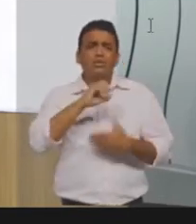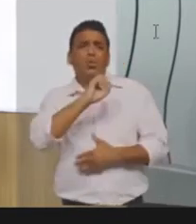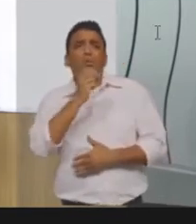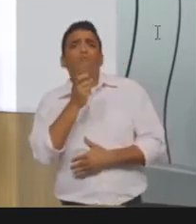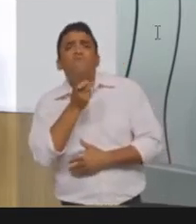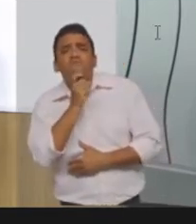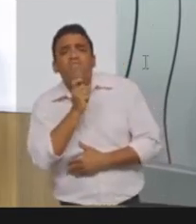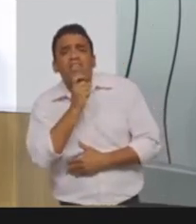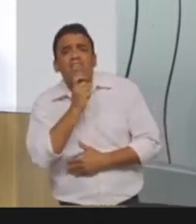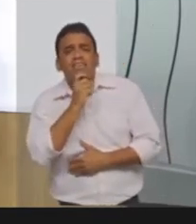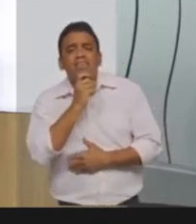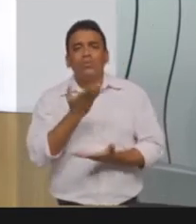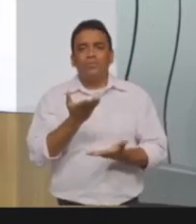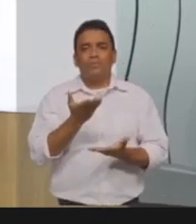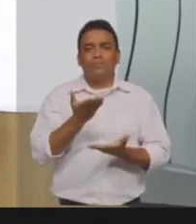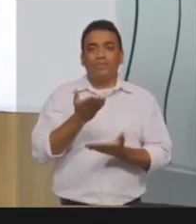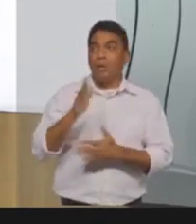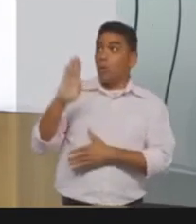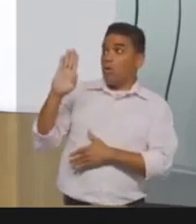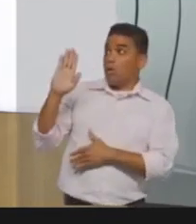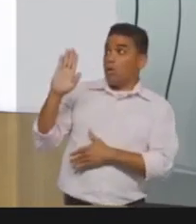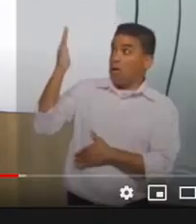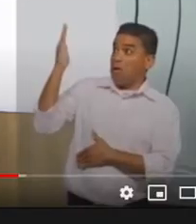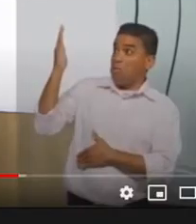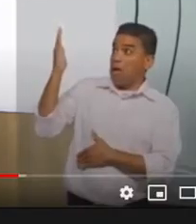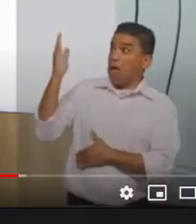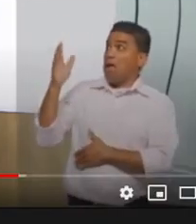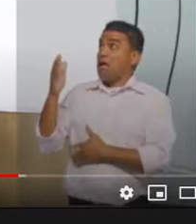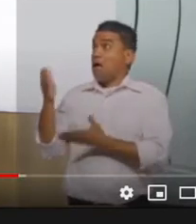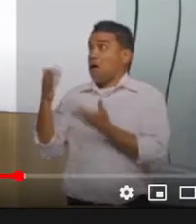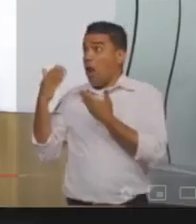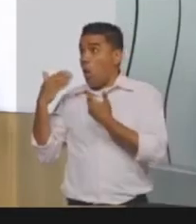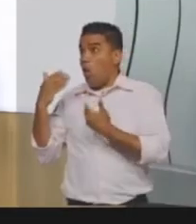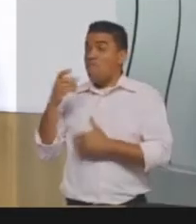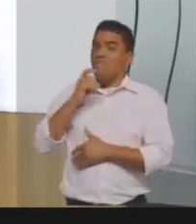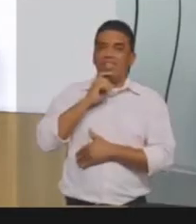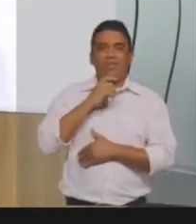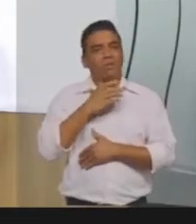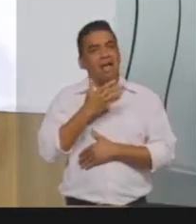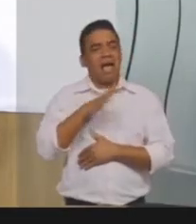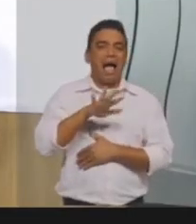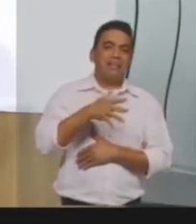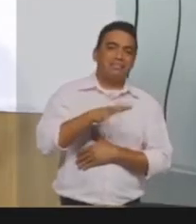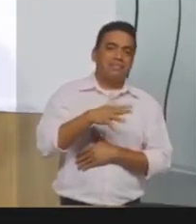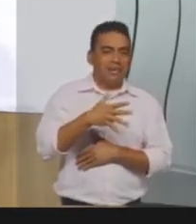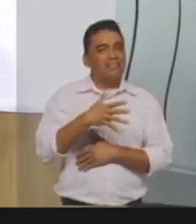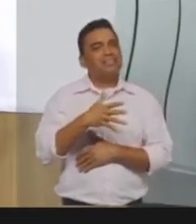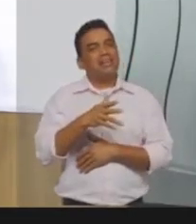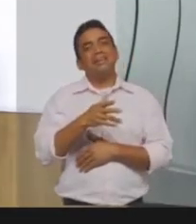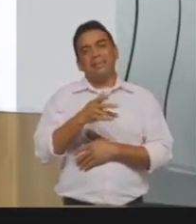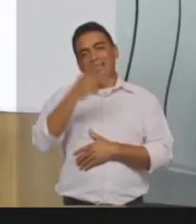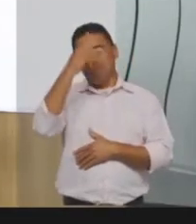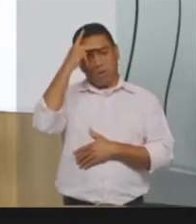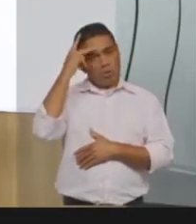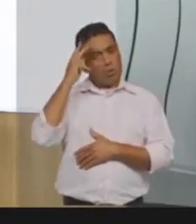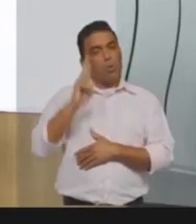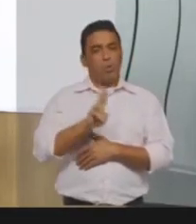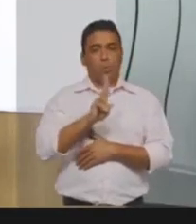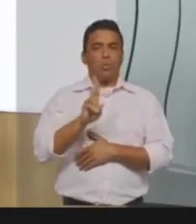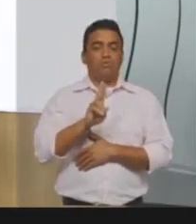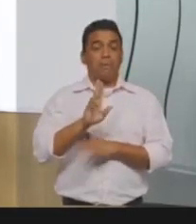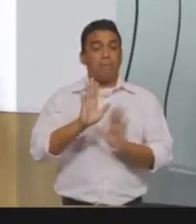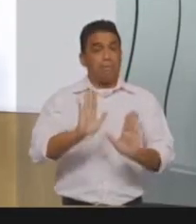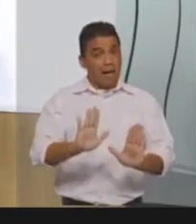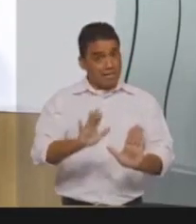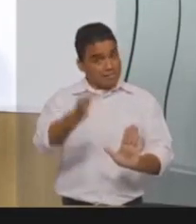Nós não costumamos falar assim, hoje o clima está quente, hoje o clima está frio. Até em alguns casos, algumas pessoas usam sim. Mas o ideal